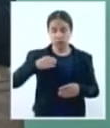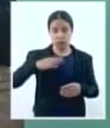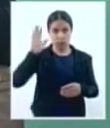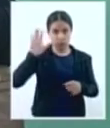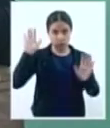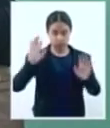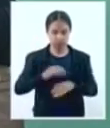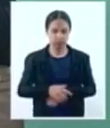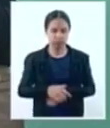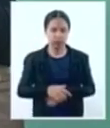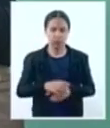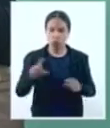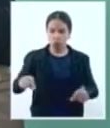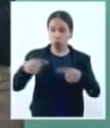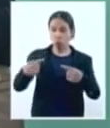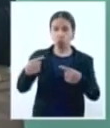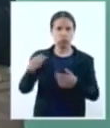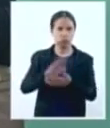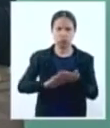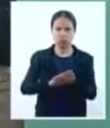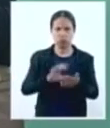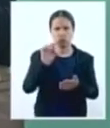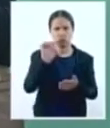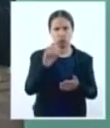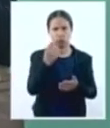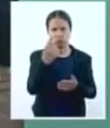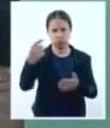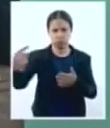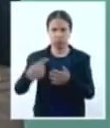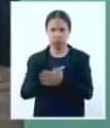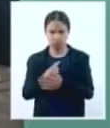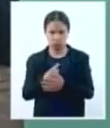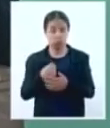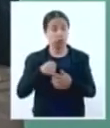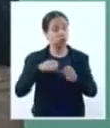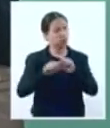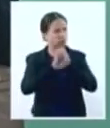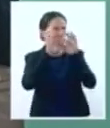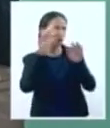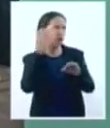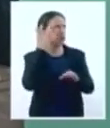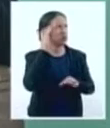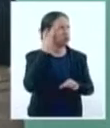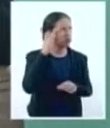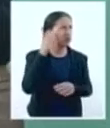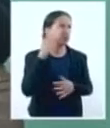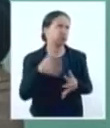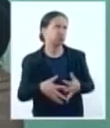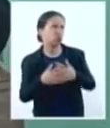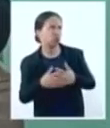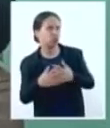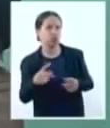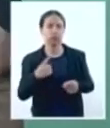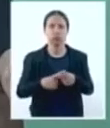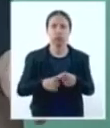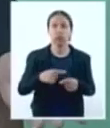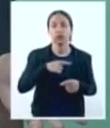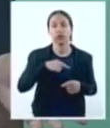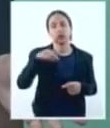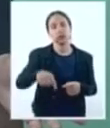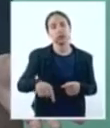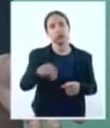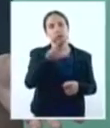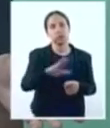um questionamento. Então, acho que está bem claro. O que está incomodando, de certa forma, esse setor... A gente teve aqui em Uberlândia